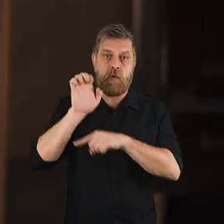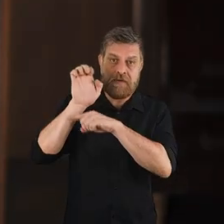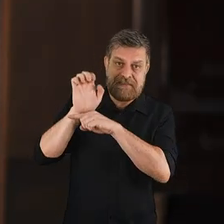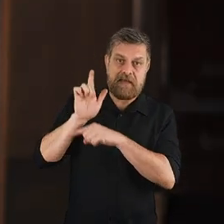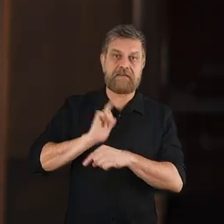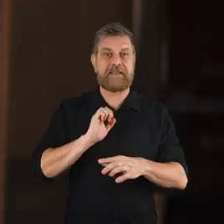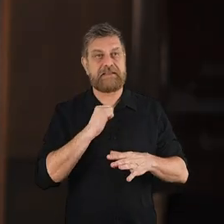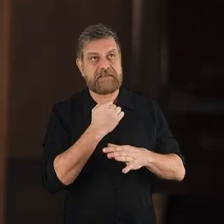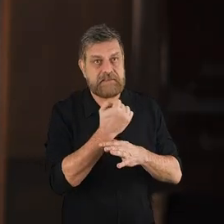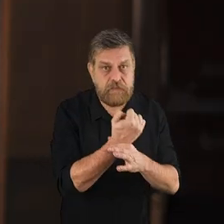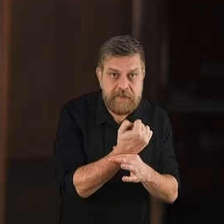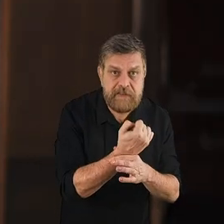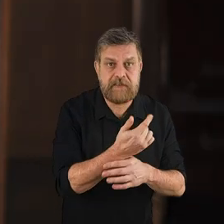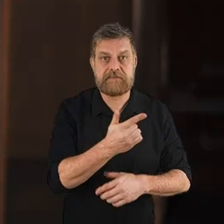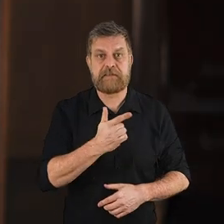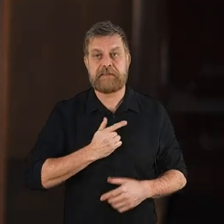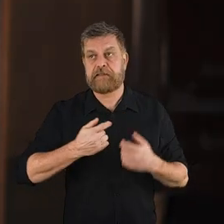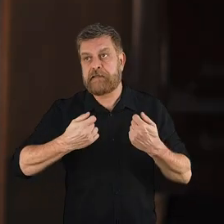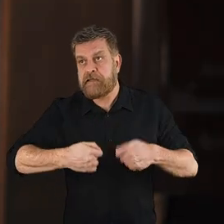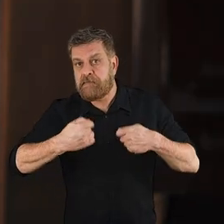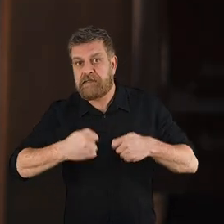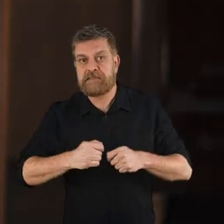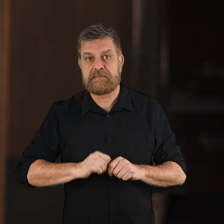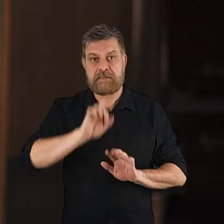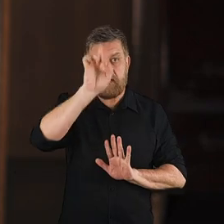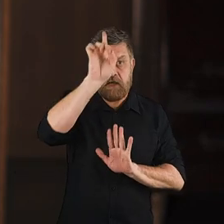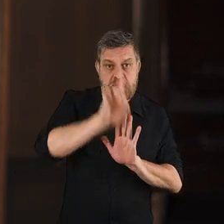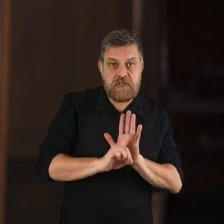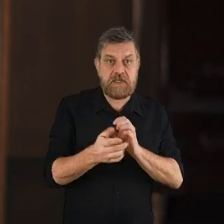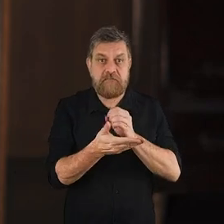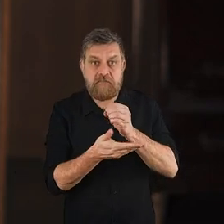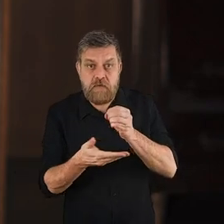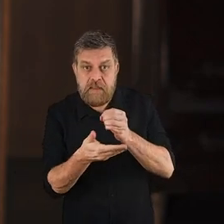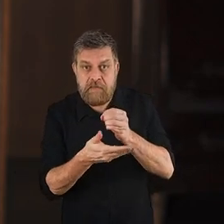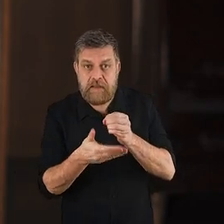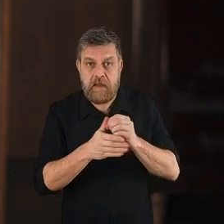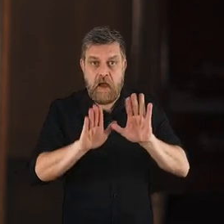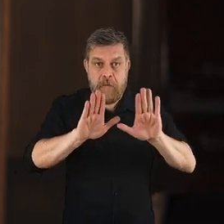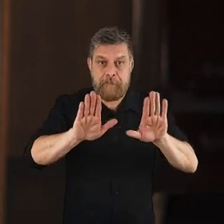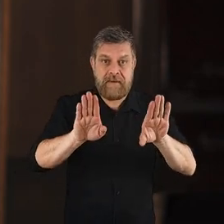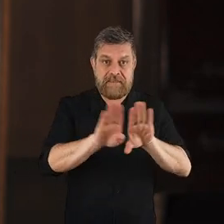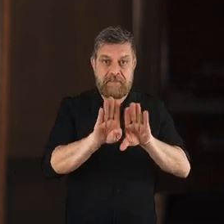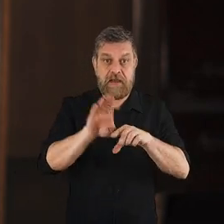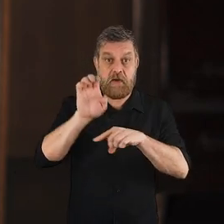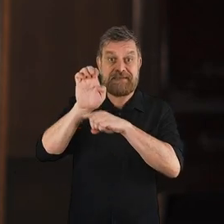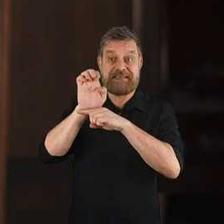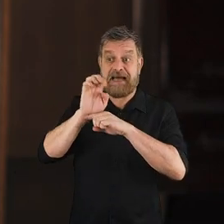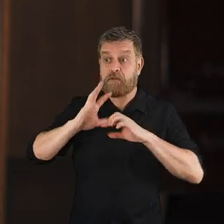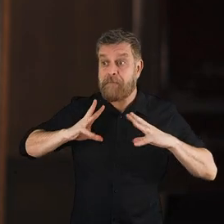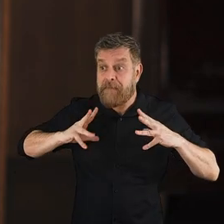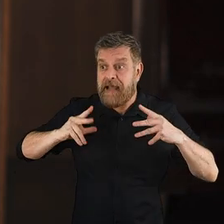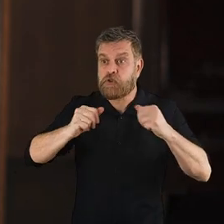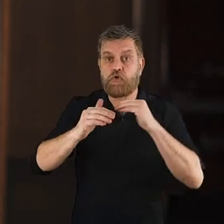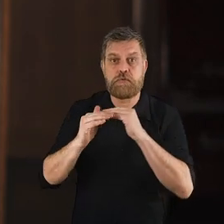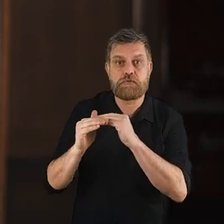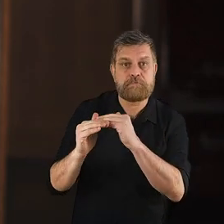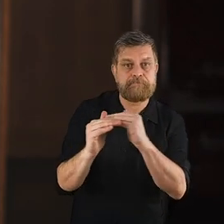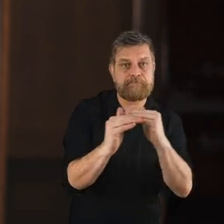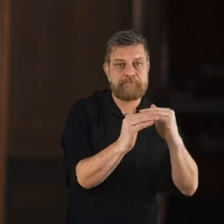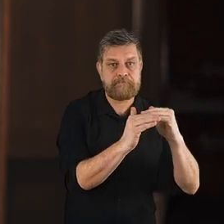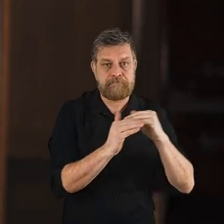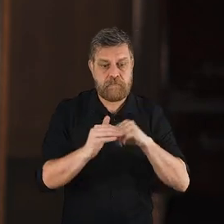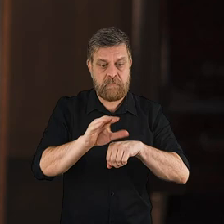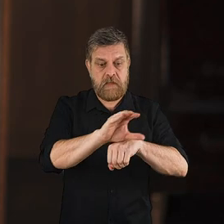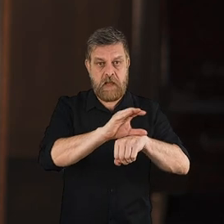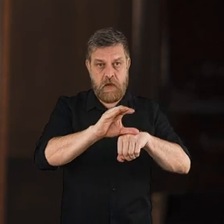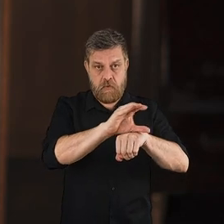garantir segurança, o Estado vai ter que garantir os direitos fundamentais, mas isso o Estado tem que garantir para todos. No caso da